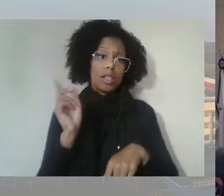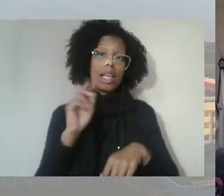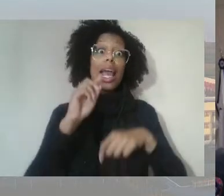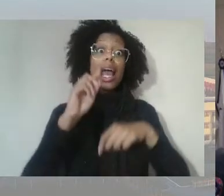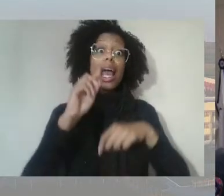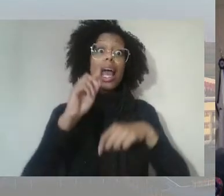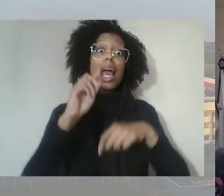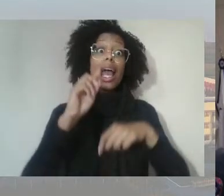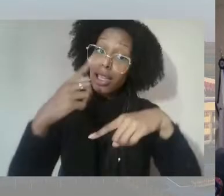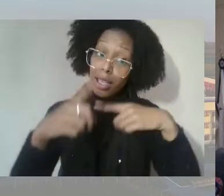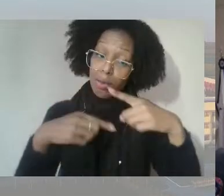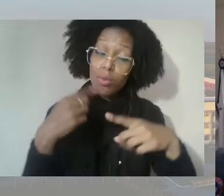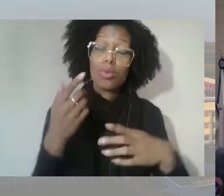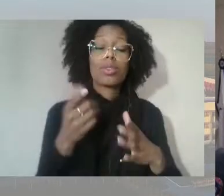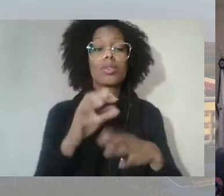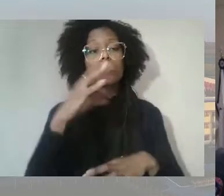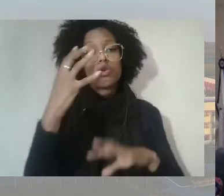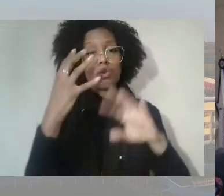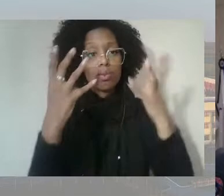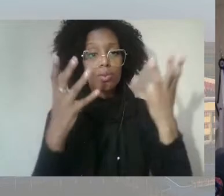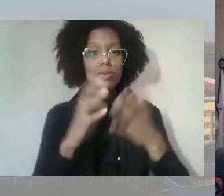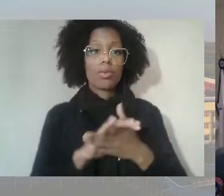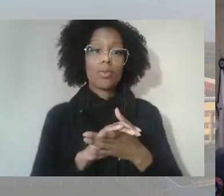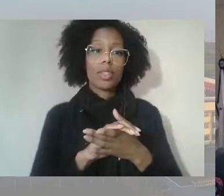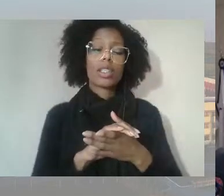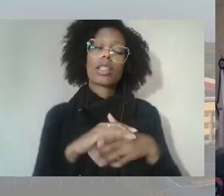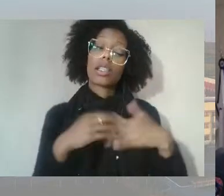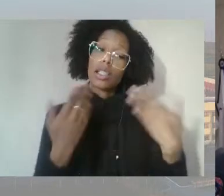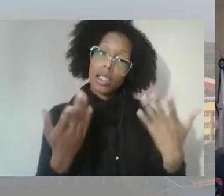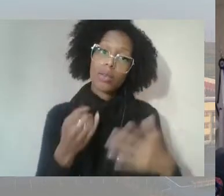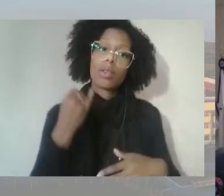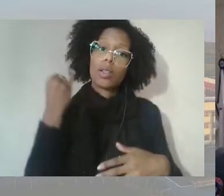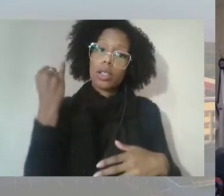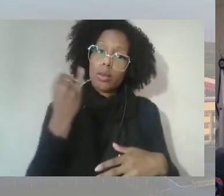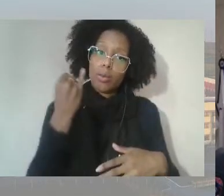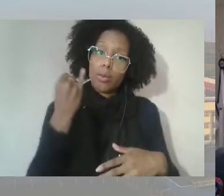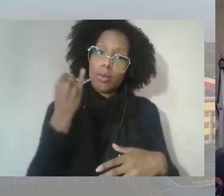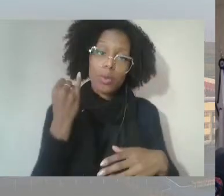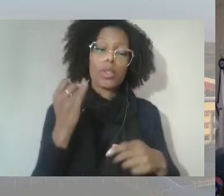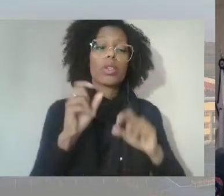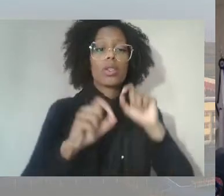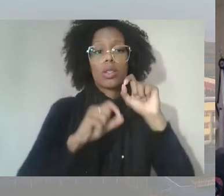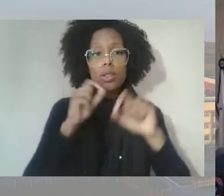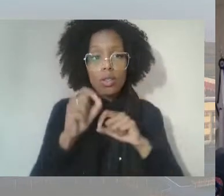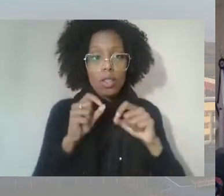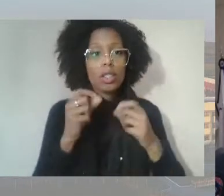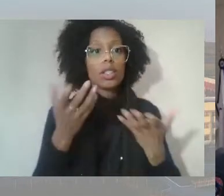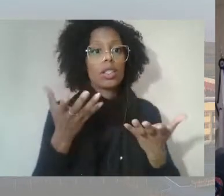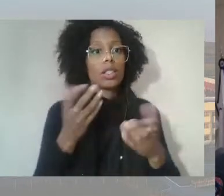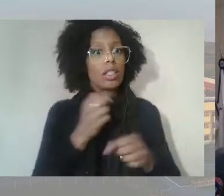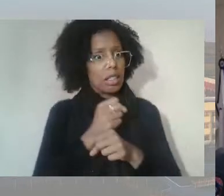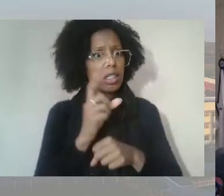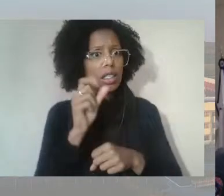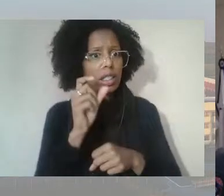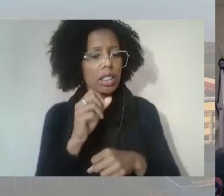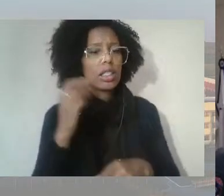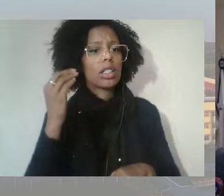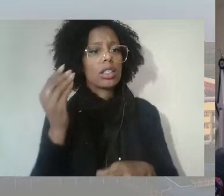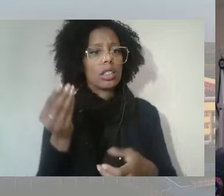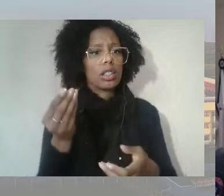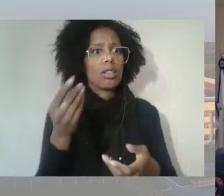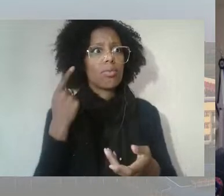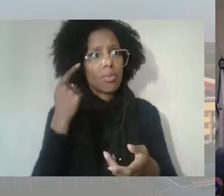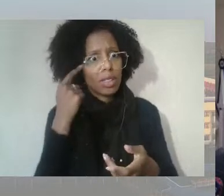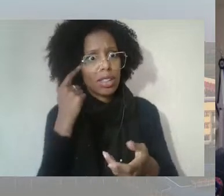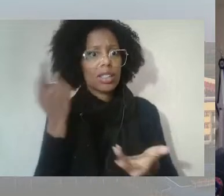pessoal. Então, acho que é importante um país, a cada 10 anos da sua história, 7 anos é sobre escravização, pessoal.